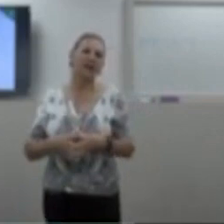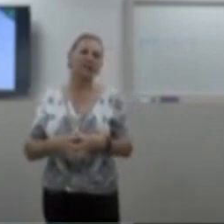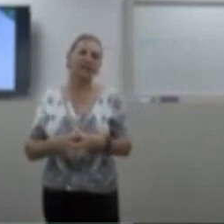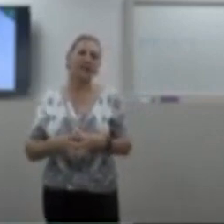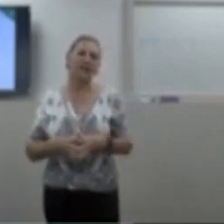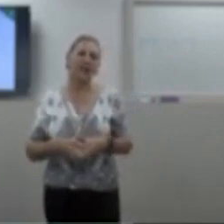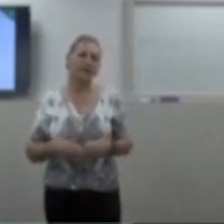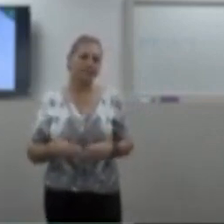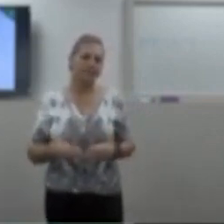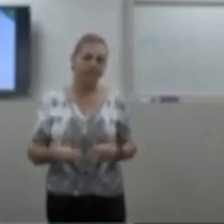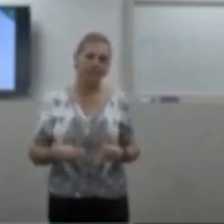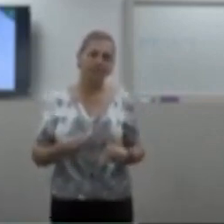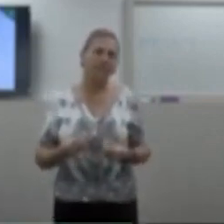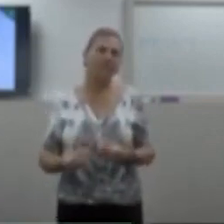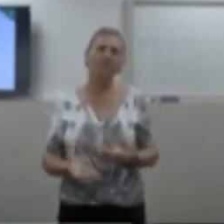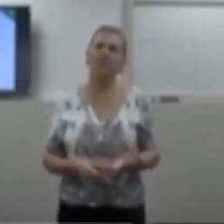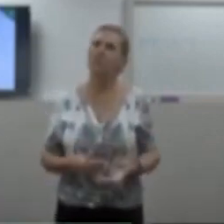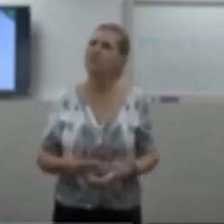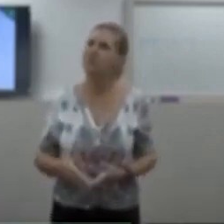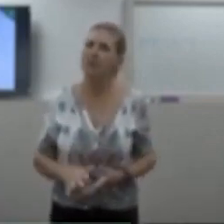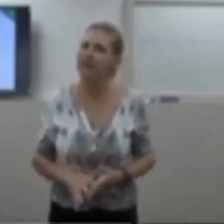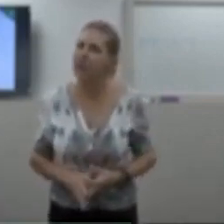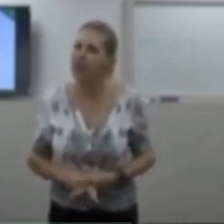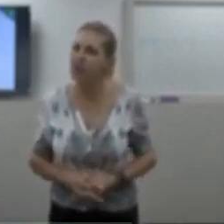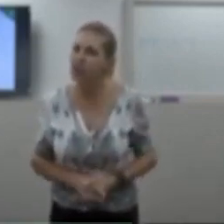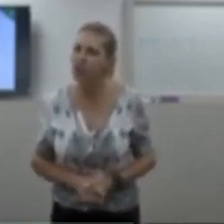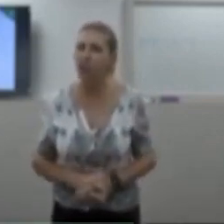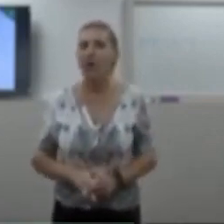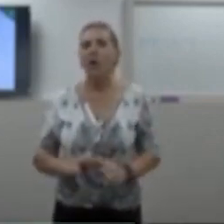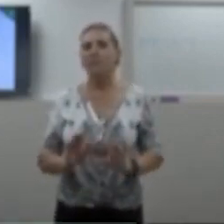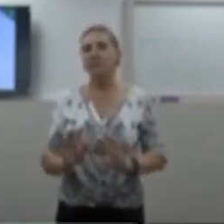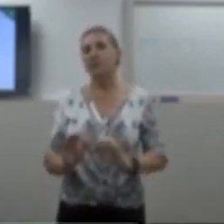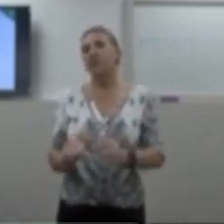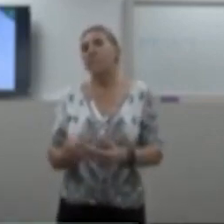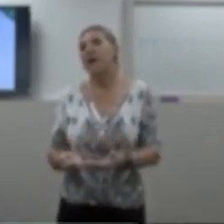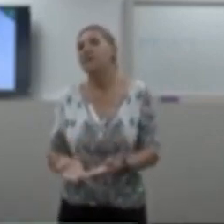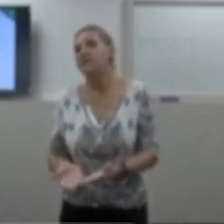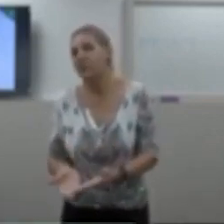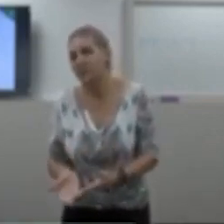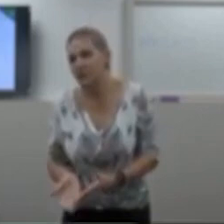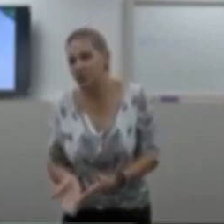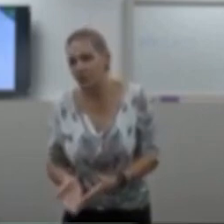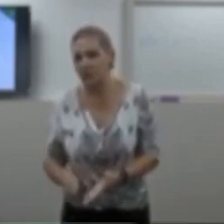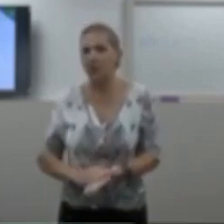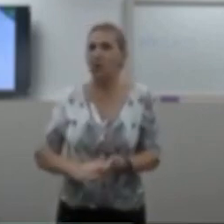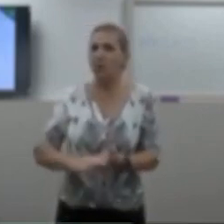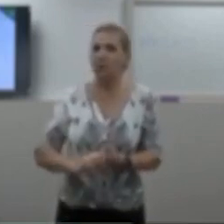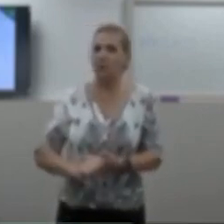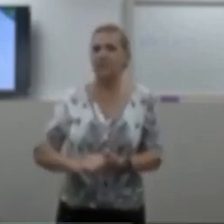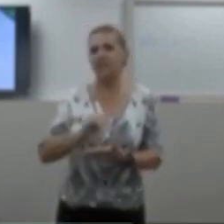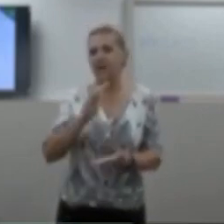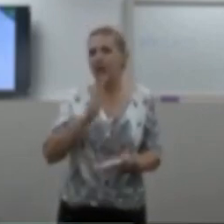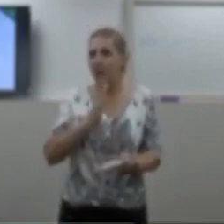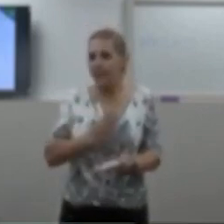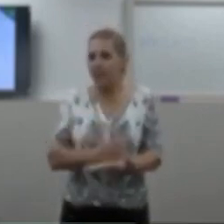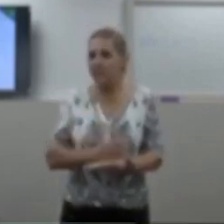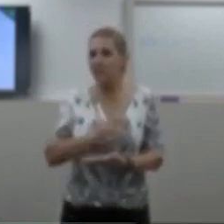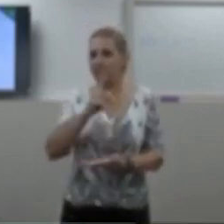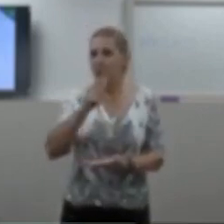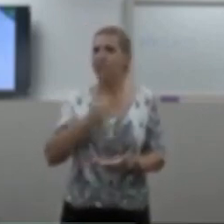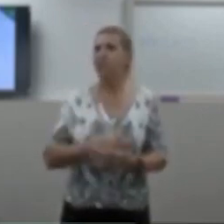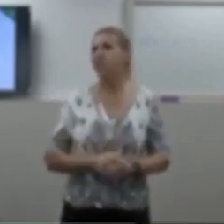sobre numerais, e eu não consegui pegar direitinho. Preciso de mais informações. Olha o que eu posso